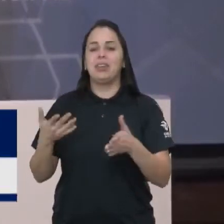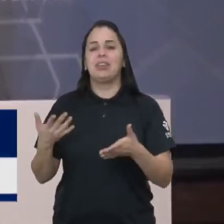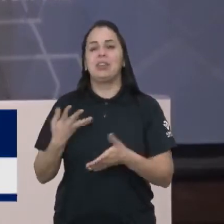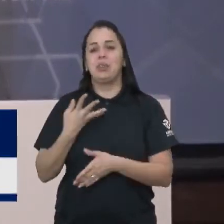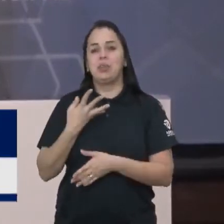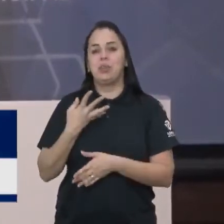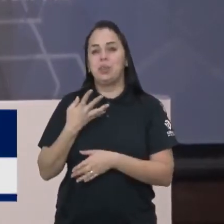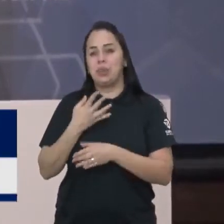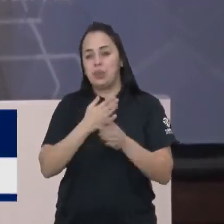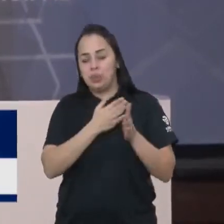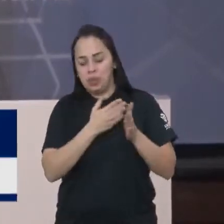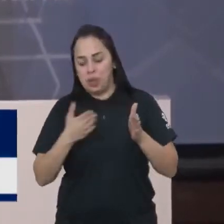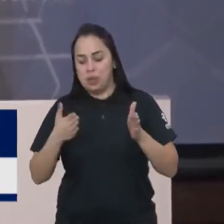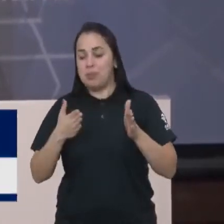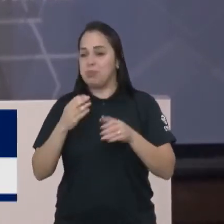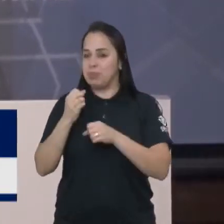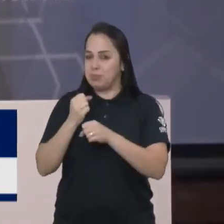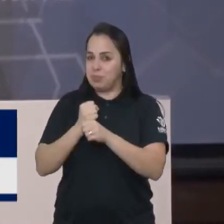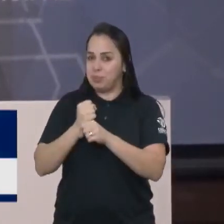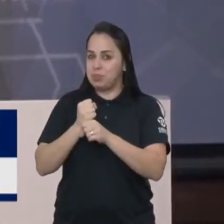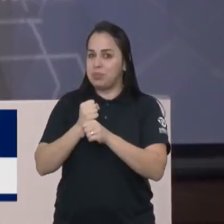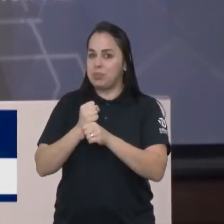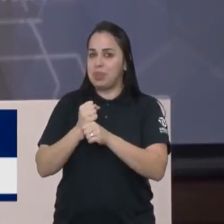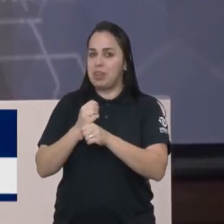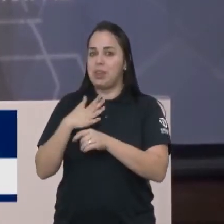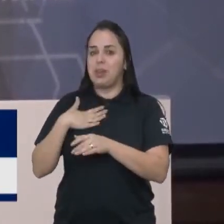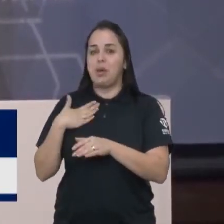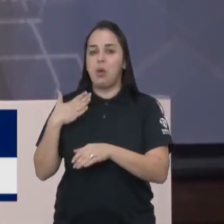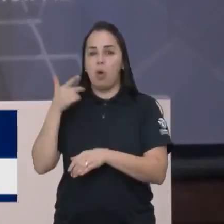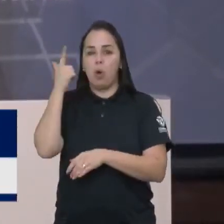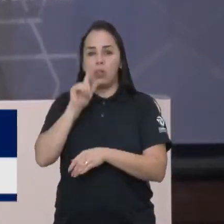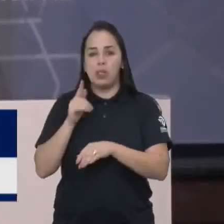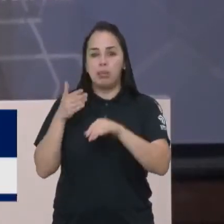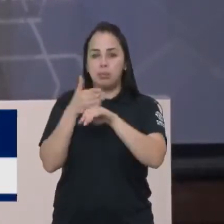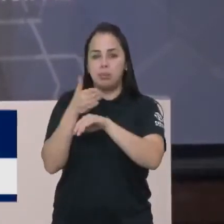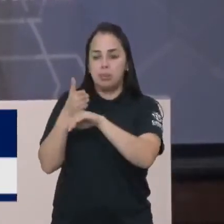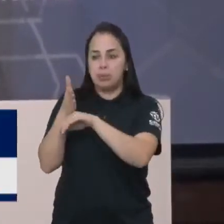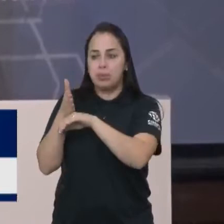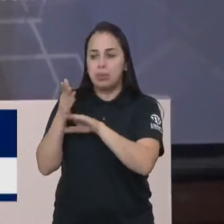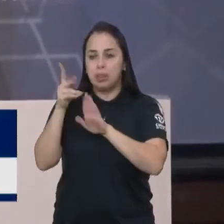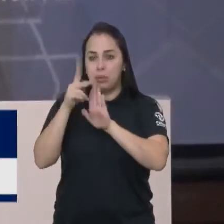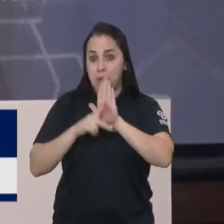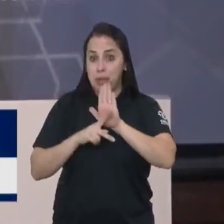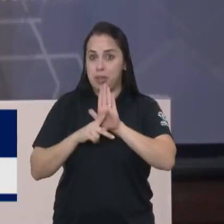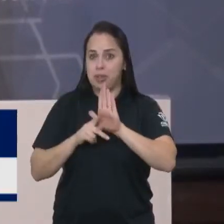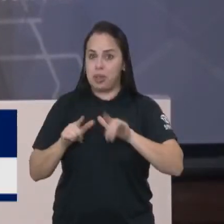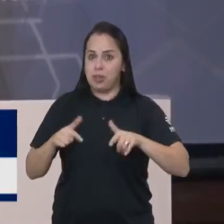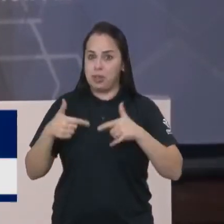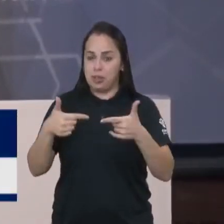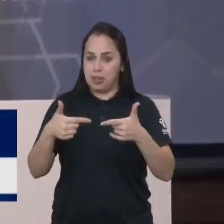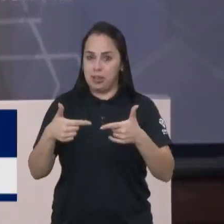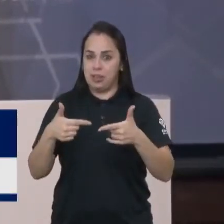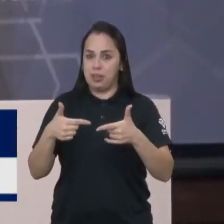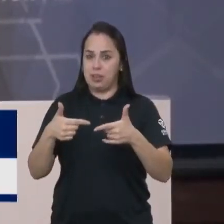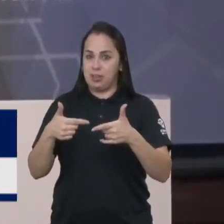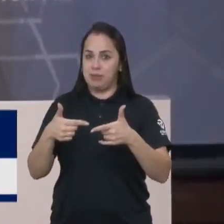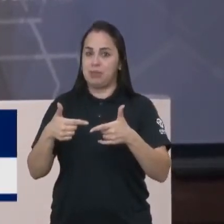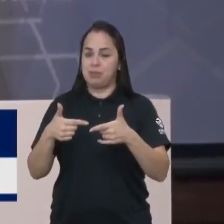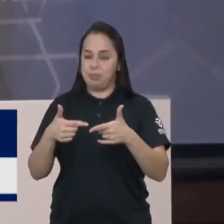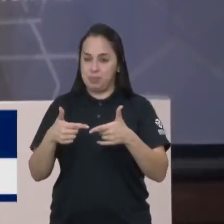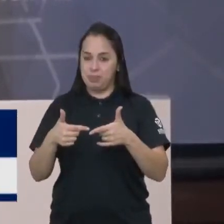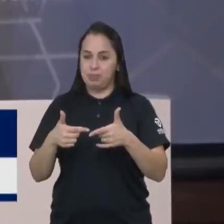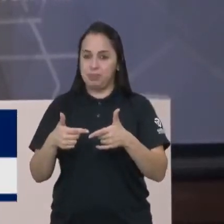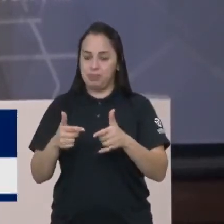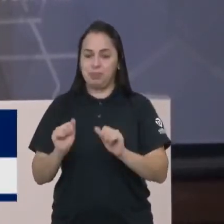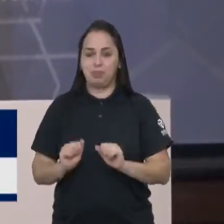aposentadoria, tive o privilégio de participar de alguns projetos e ações nos quais me envolvi, vamos dizer, além do simples dever